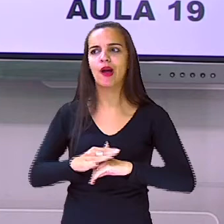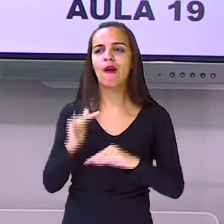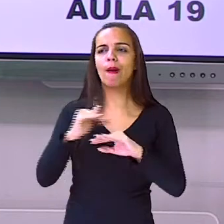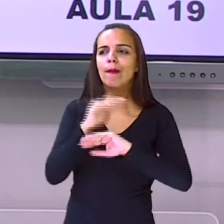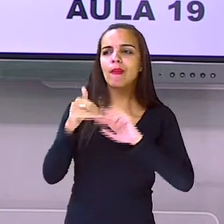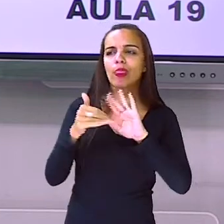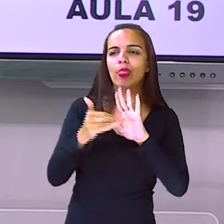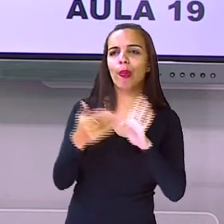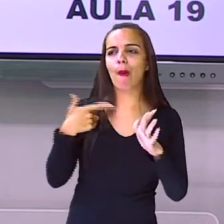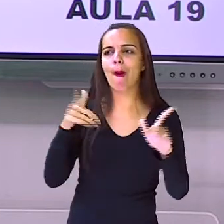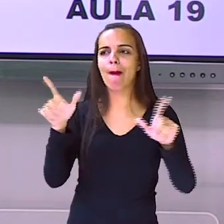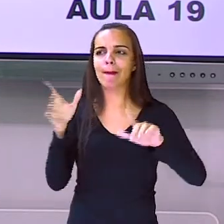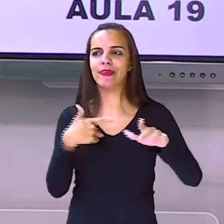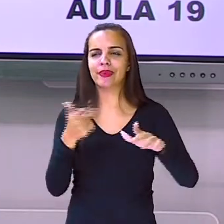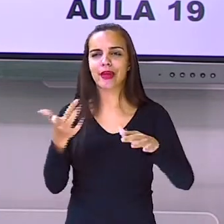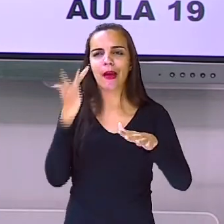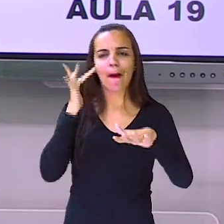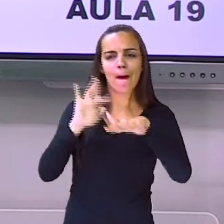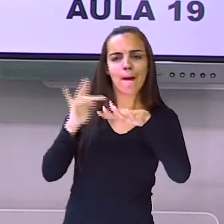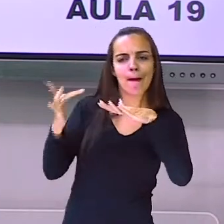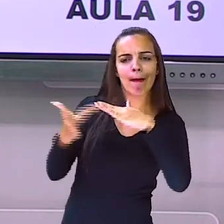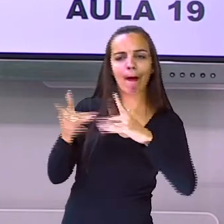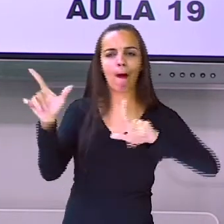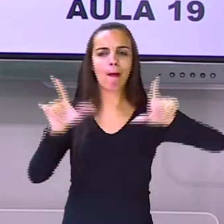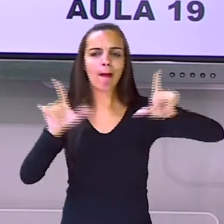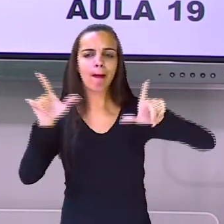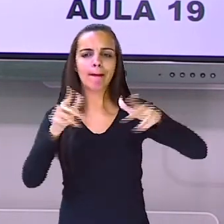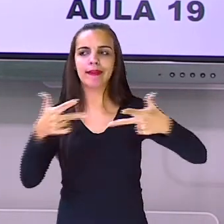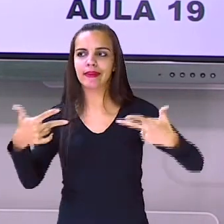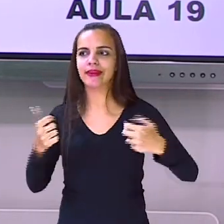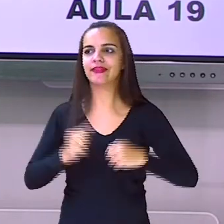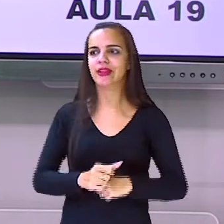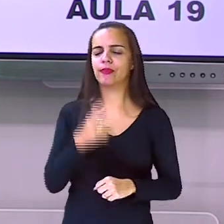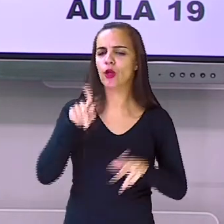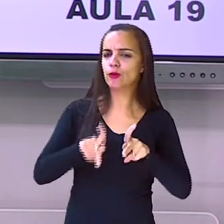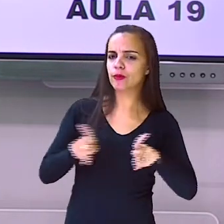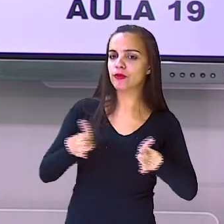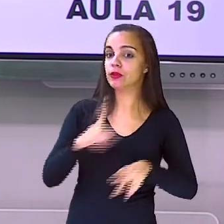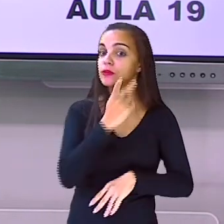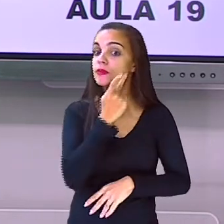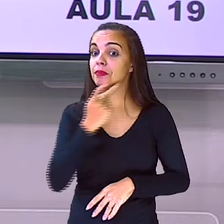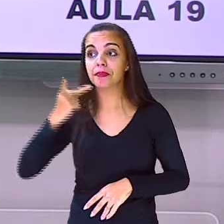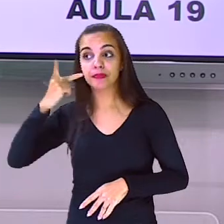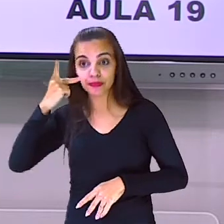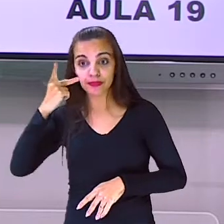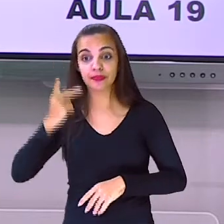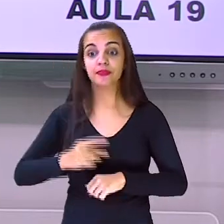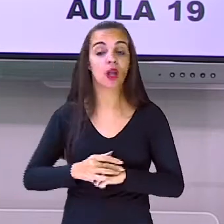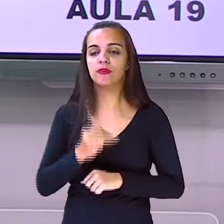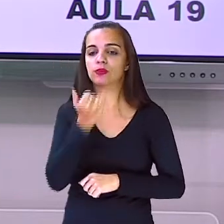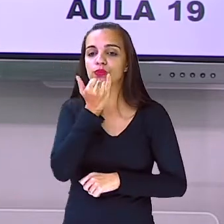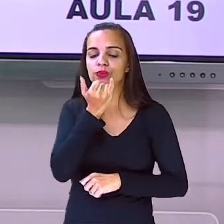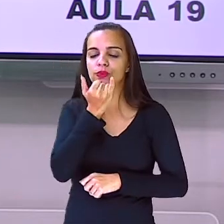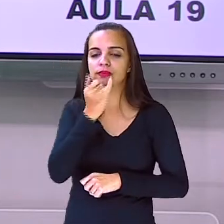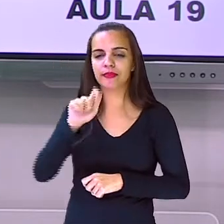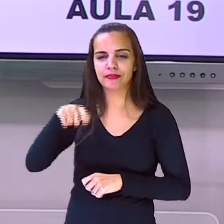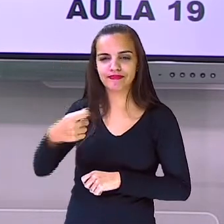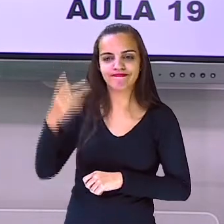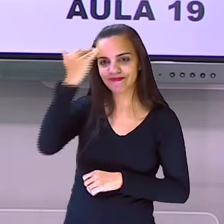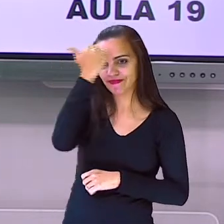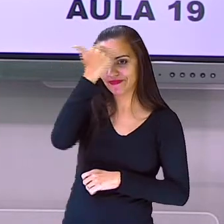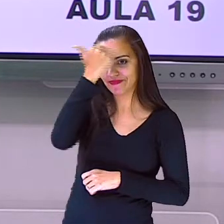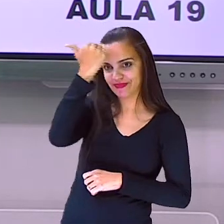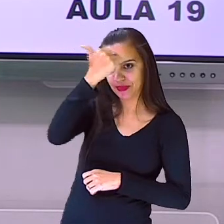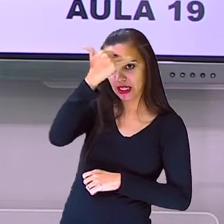TV ou pelas nossas redes sociais. Eu sou Patrícia, sou professora de língua portuguesa